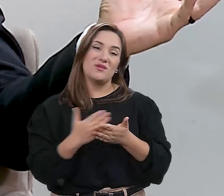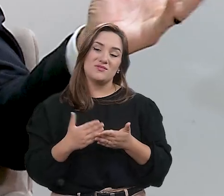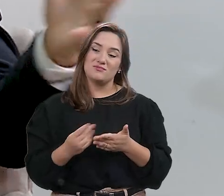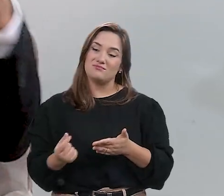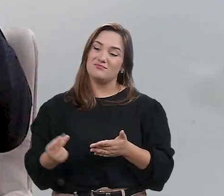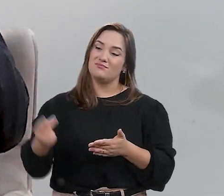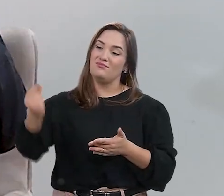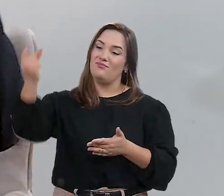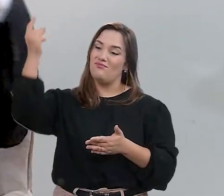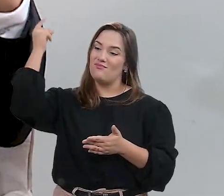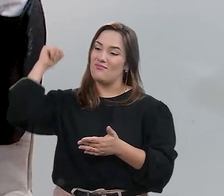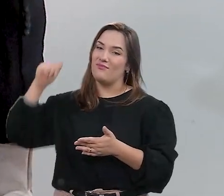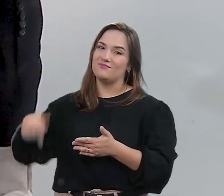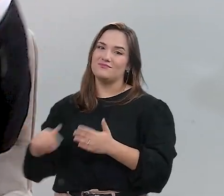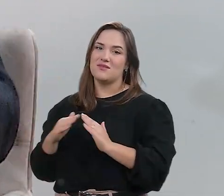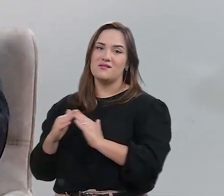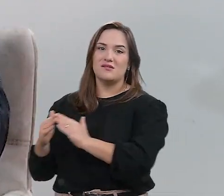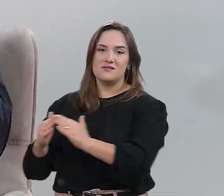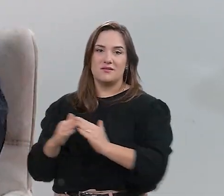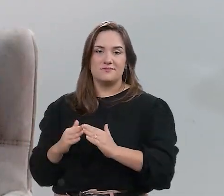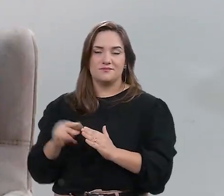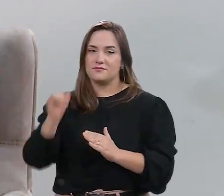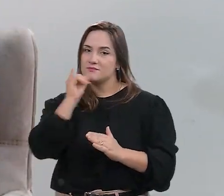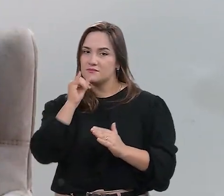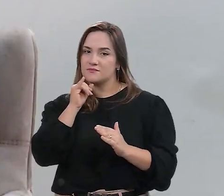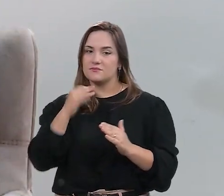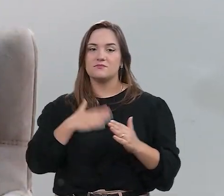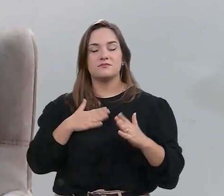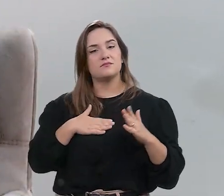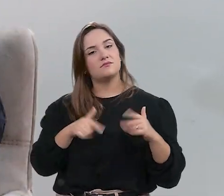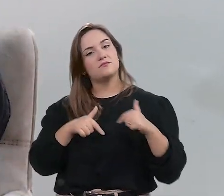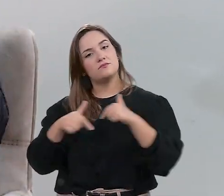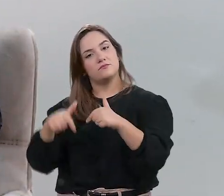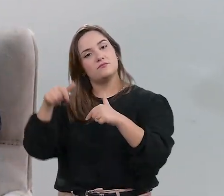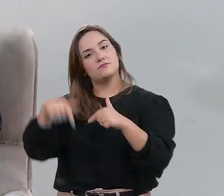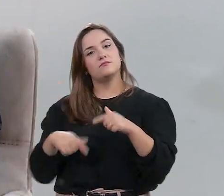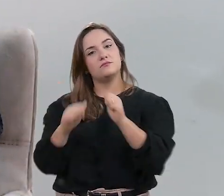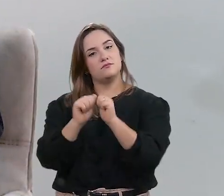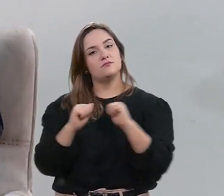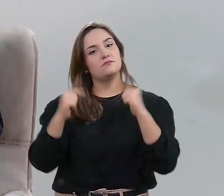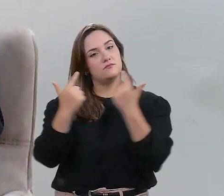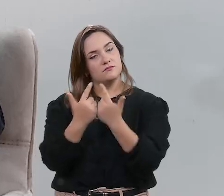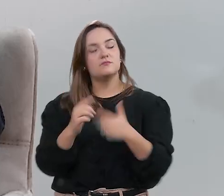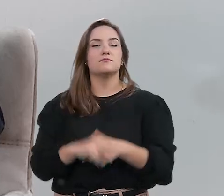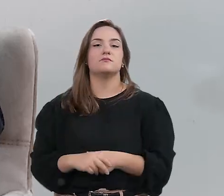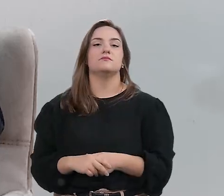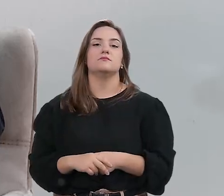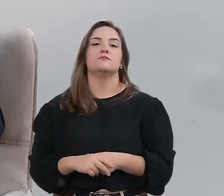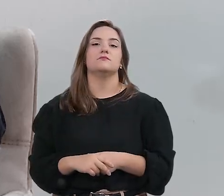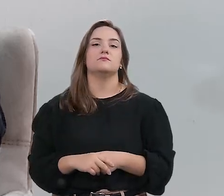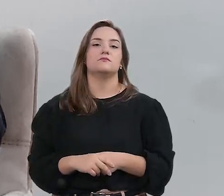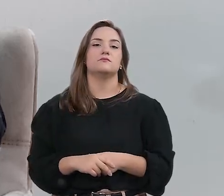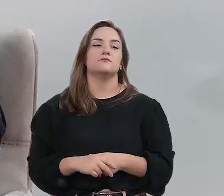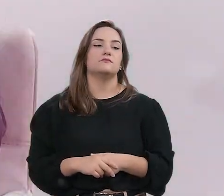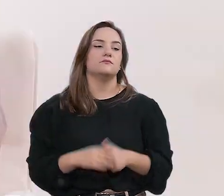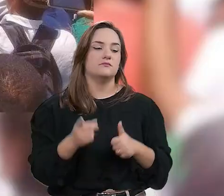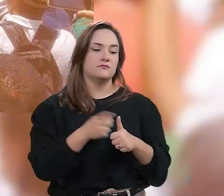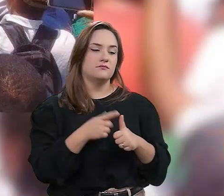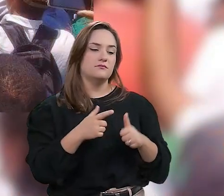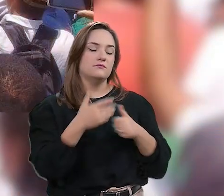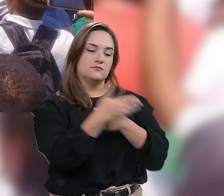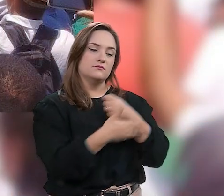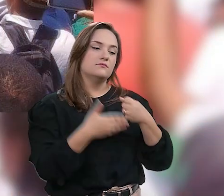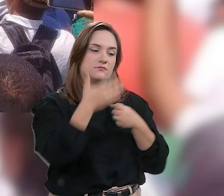Por exemplo, quais são as bandeiras que eu levanto aqui na Assembleia Legislativa? A defesa dos marginalizados,